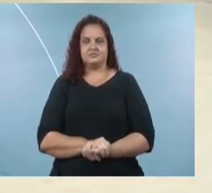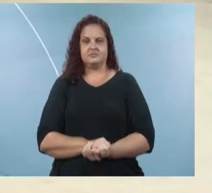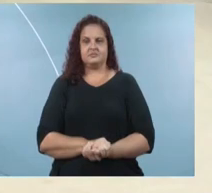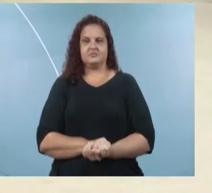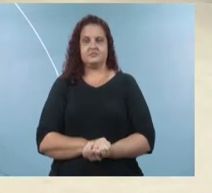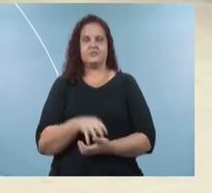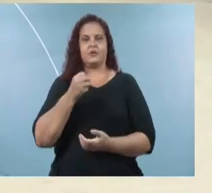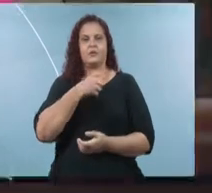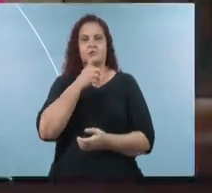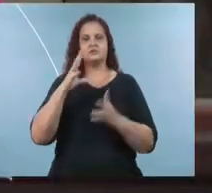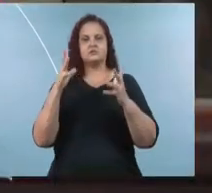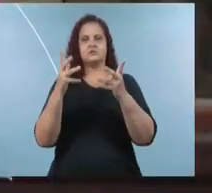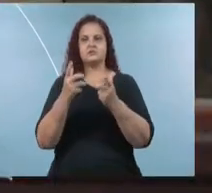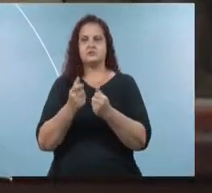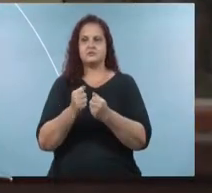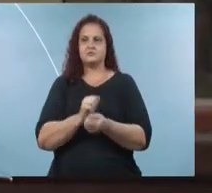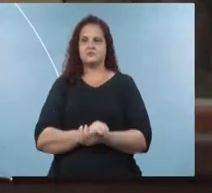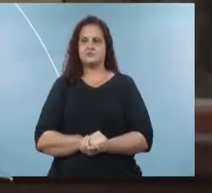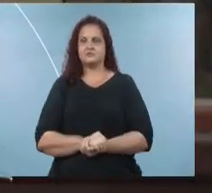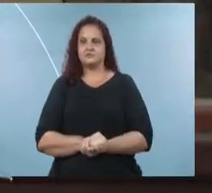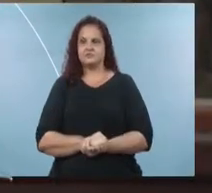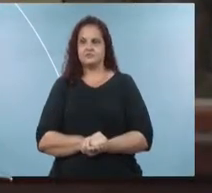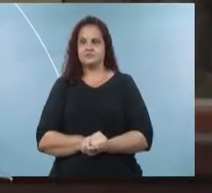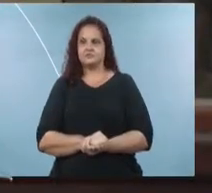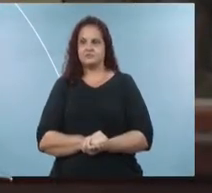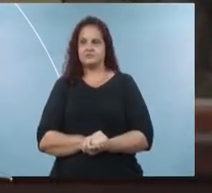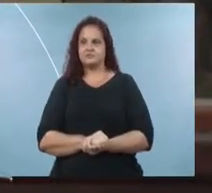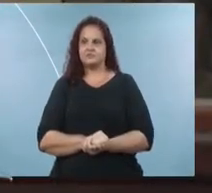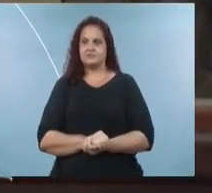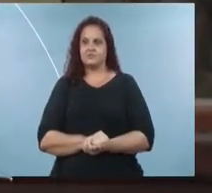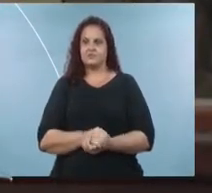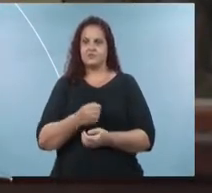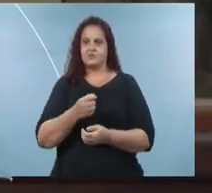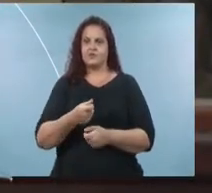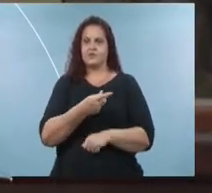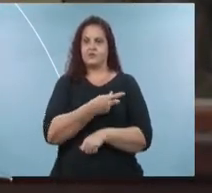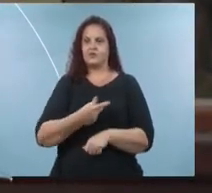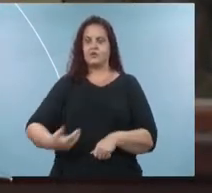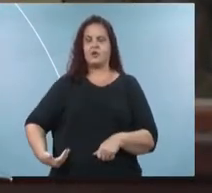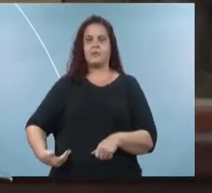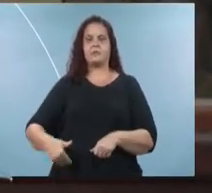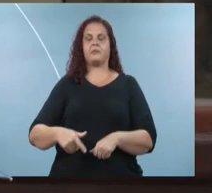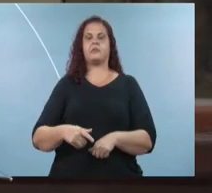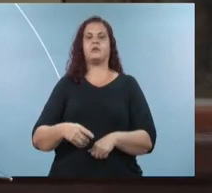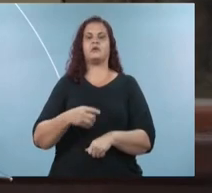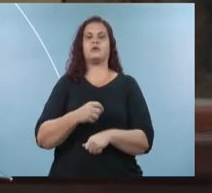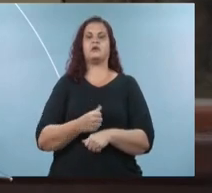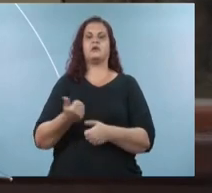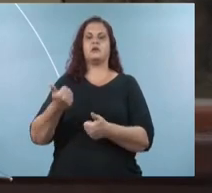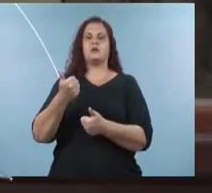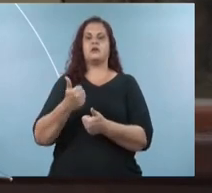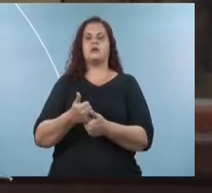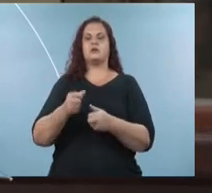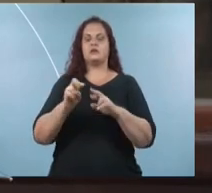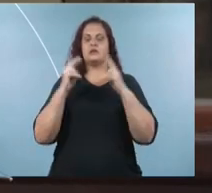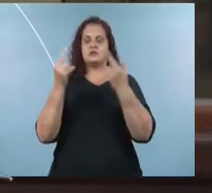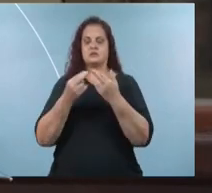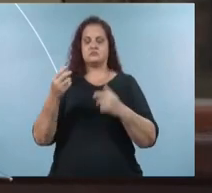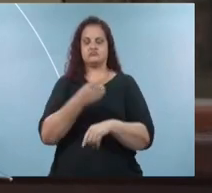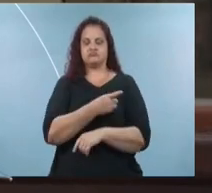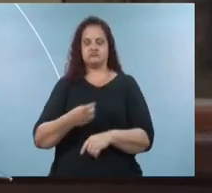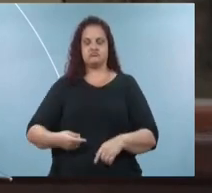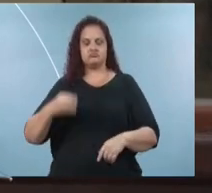Bom dia a todos, excelentíssima senhora presidente desta sessão, deputada Cristiane Dantas,